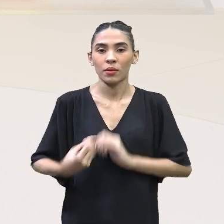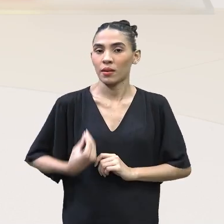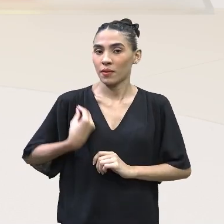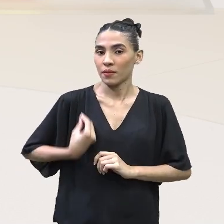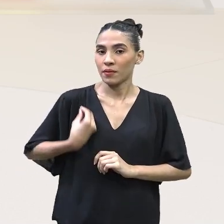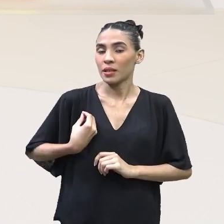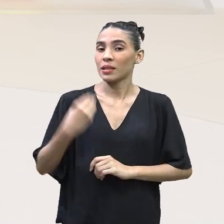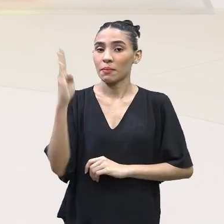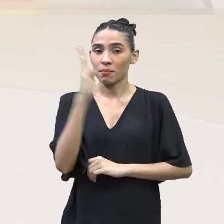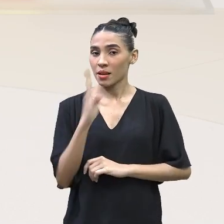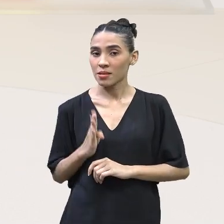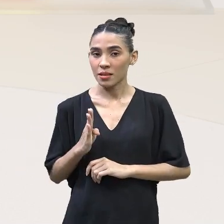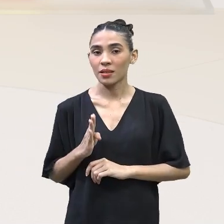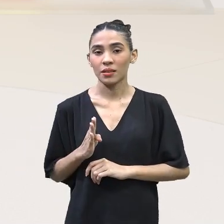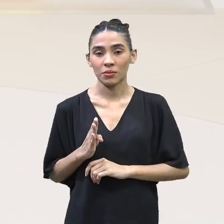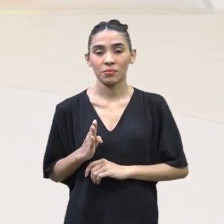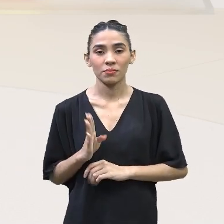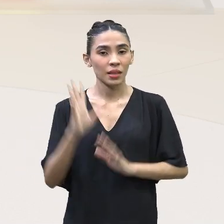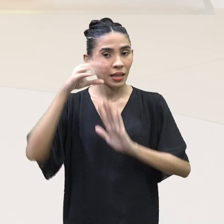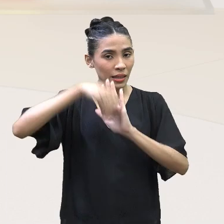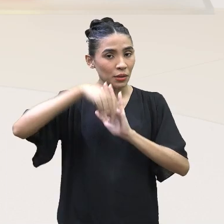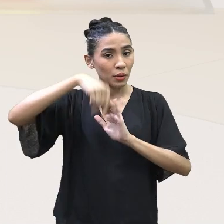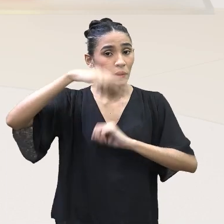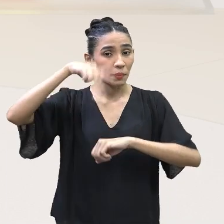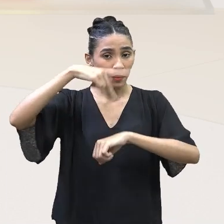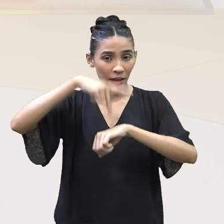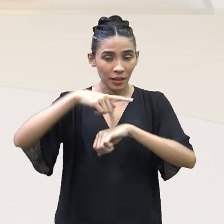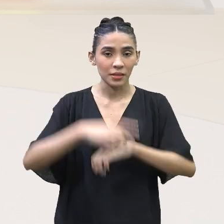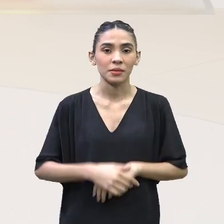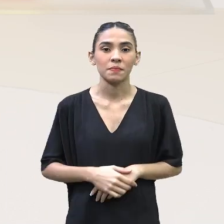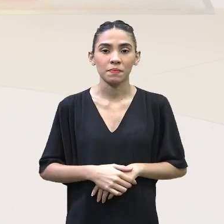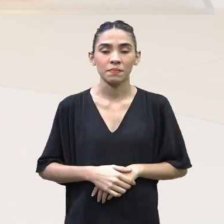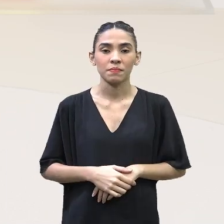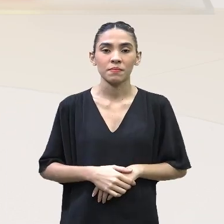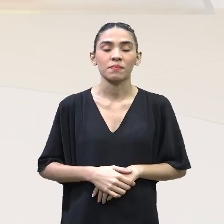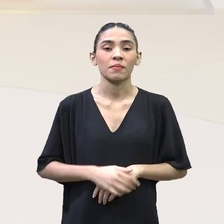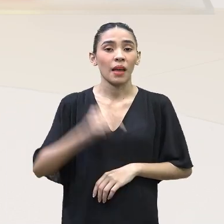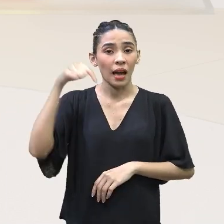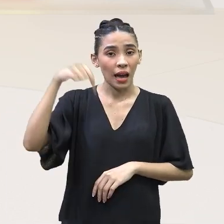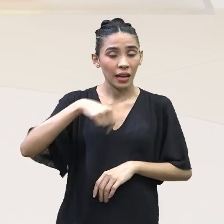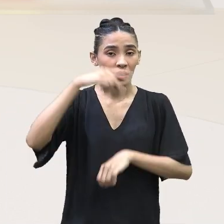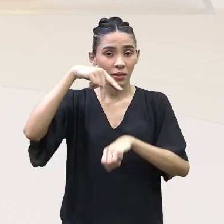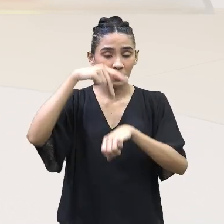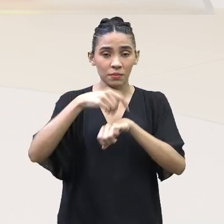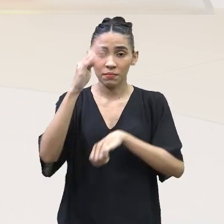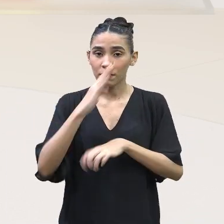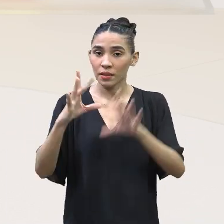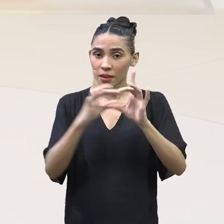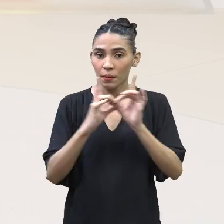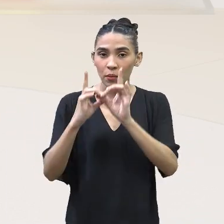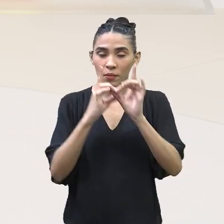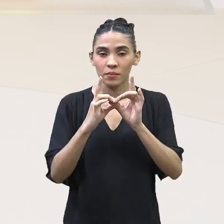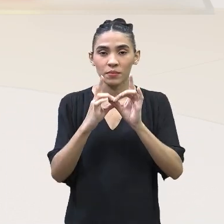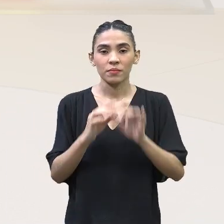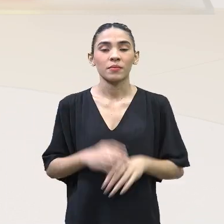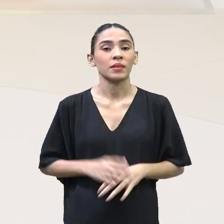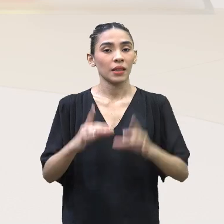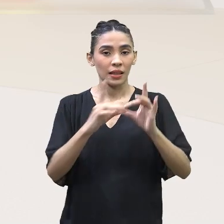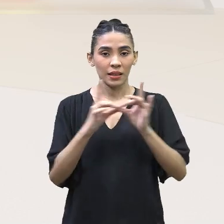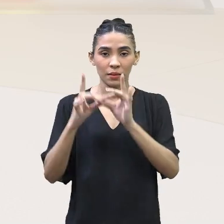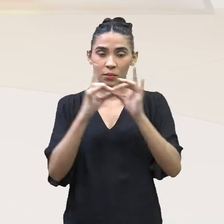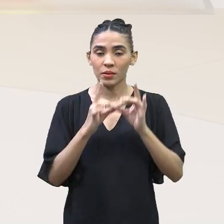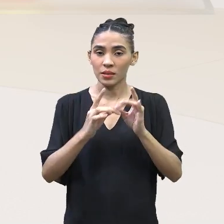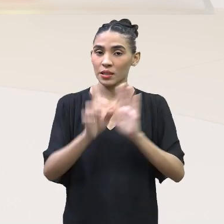do brasileiro, pelo menos dentro do nosso país, que reza no nosso país a democracia. E na